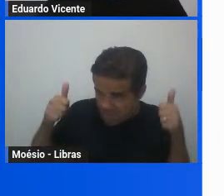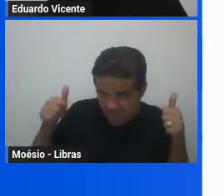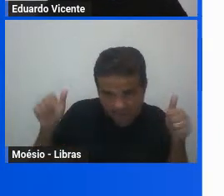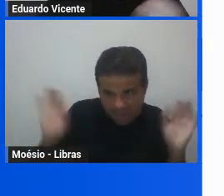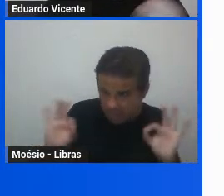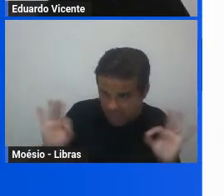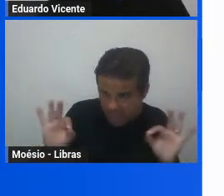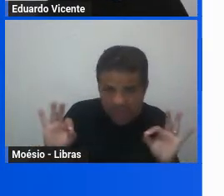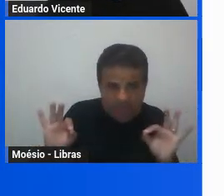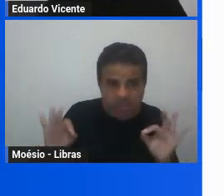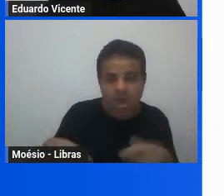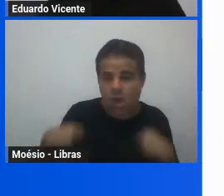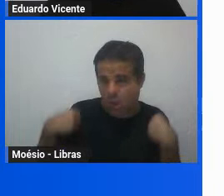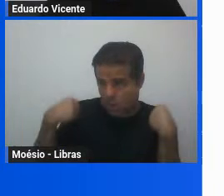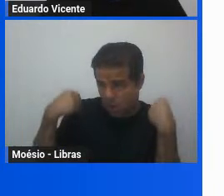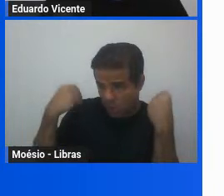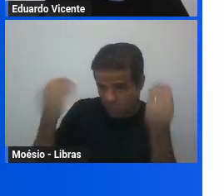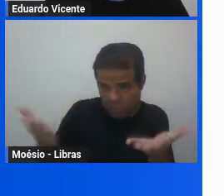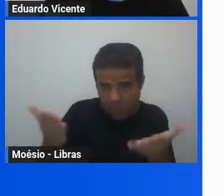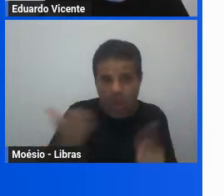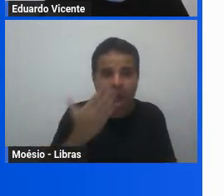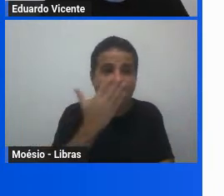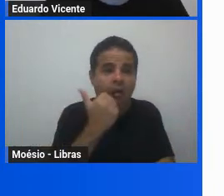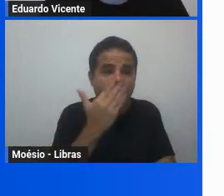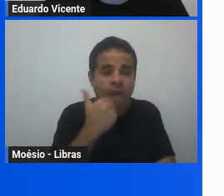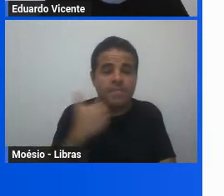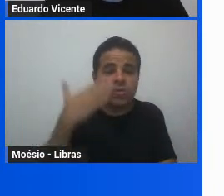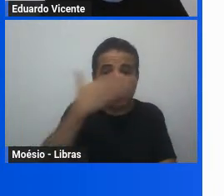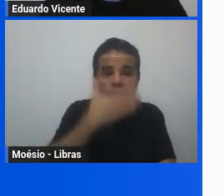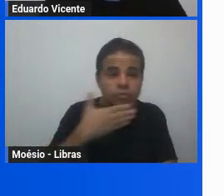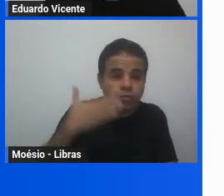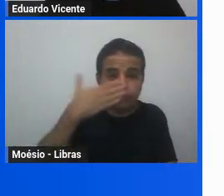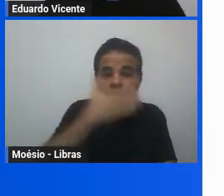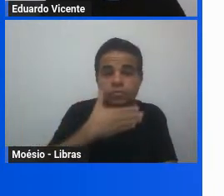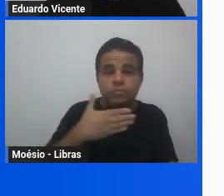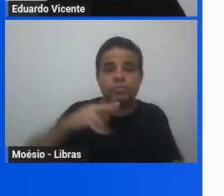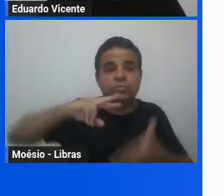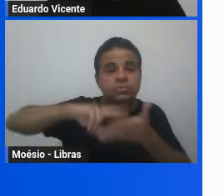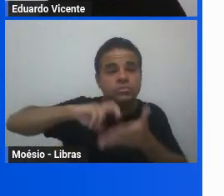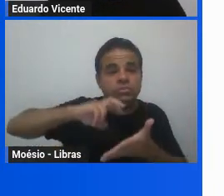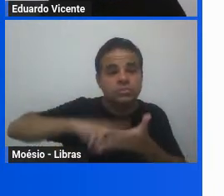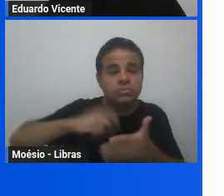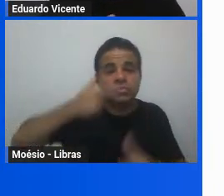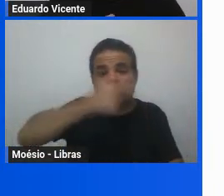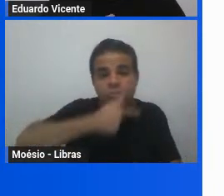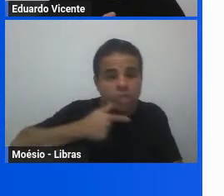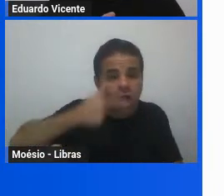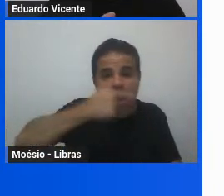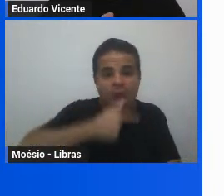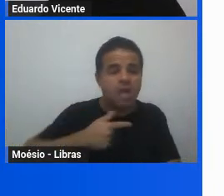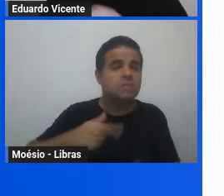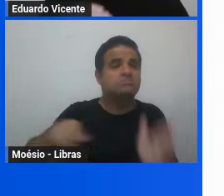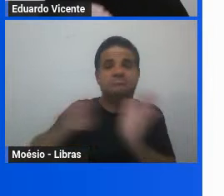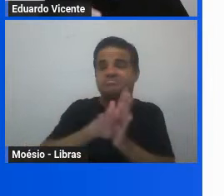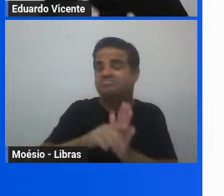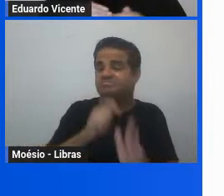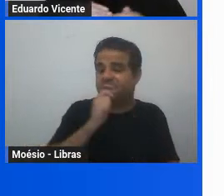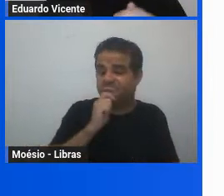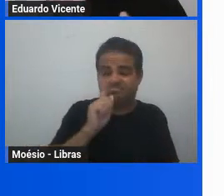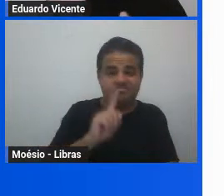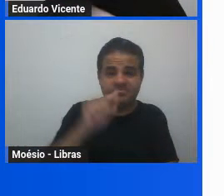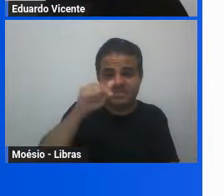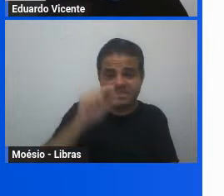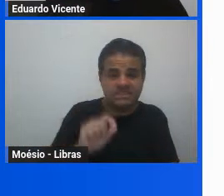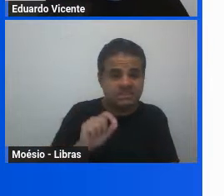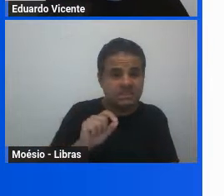dou o alimento, eu dei o açúcar, mas a taxa de glicose não chega nem a 70 ou